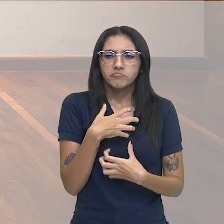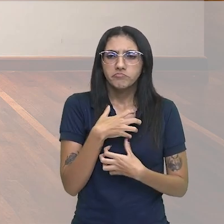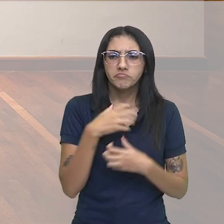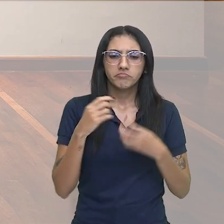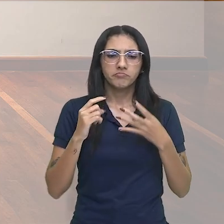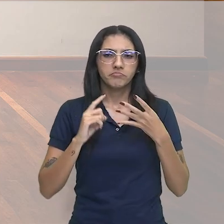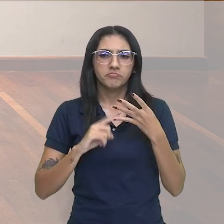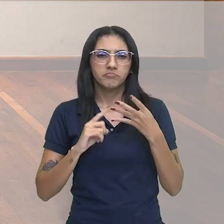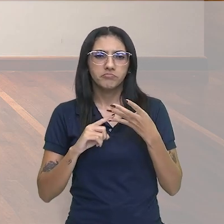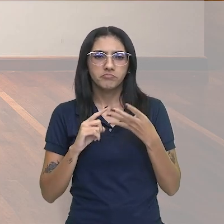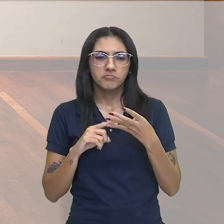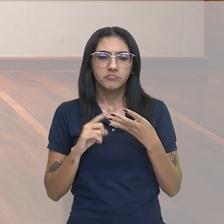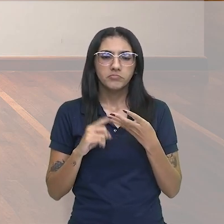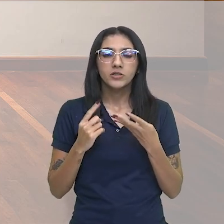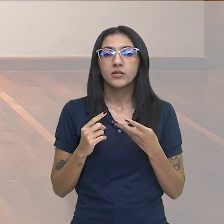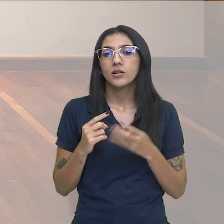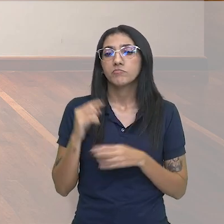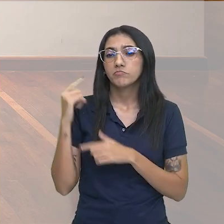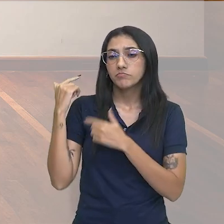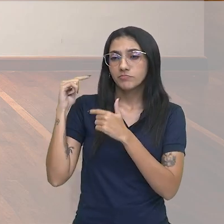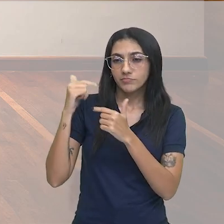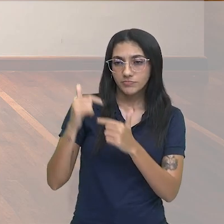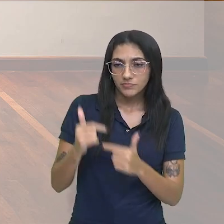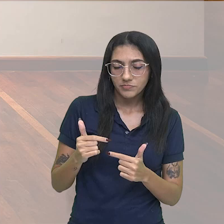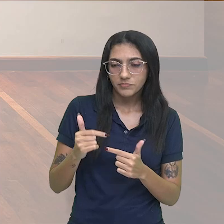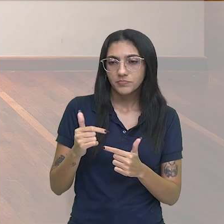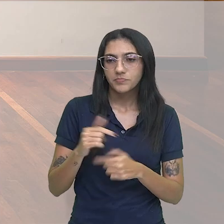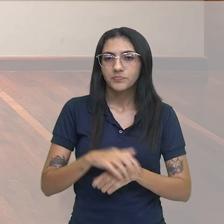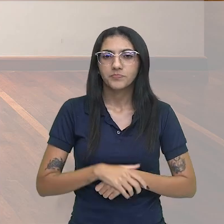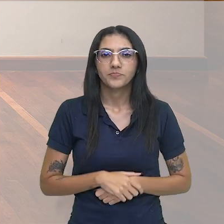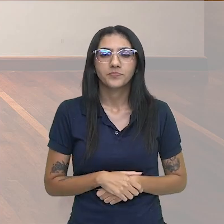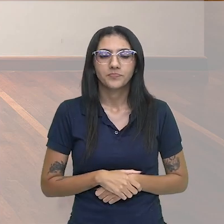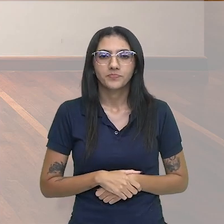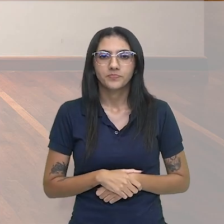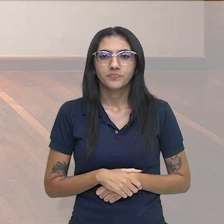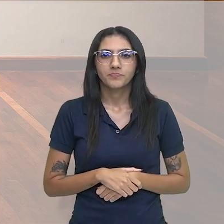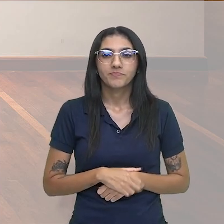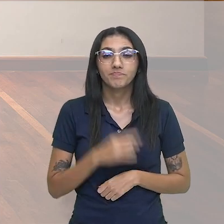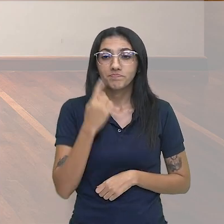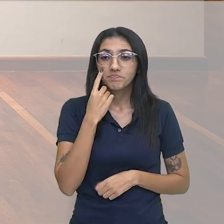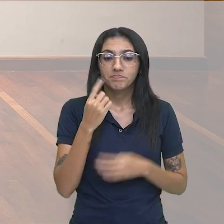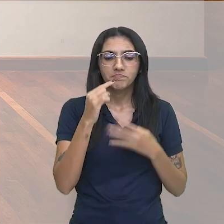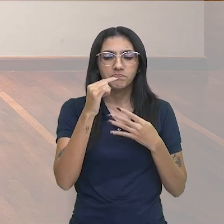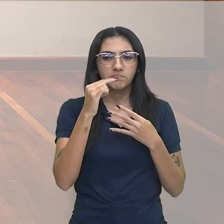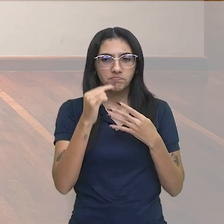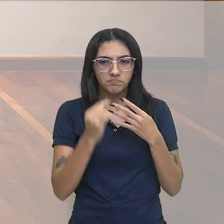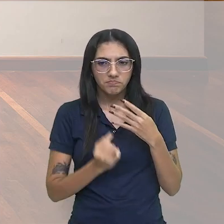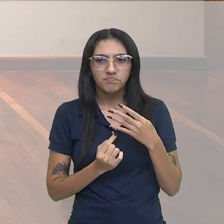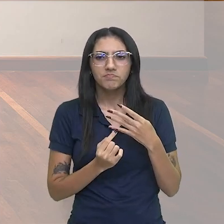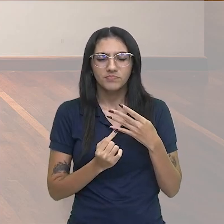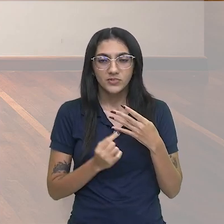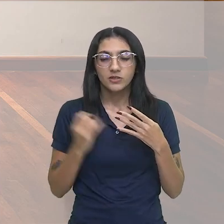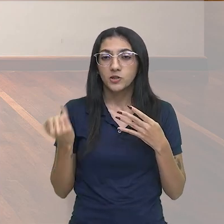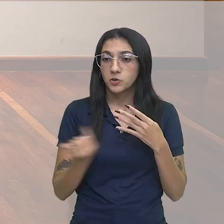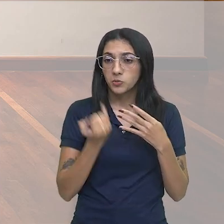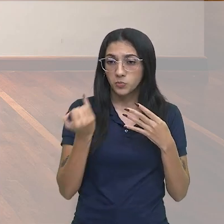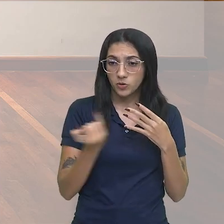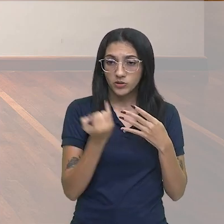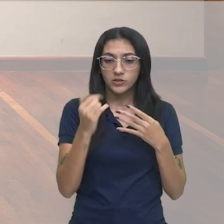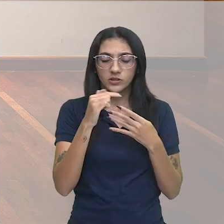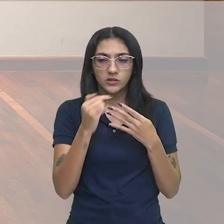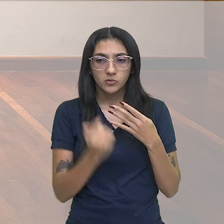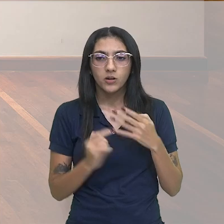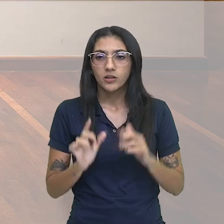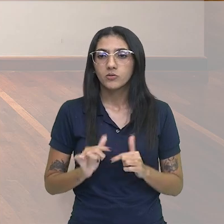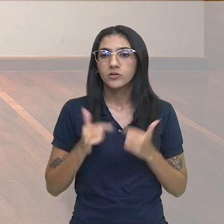e a ação social tradicional. É isso? Vejam lá. Essas ações são importantes dentro do estudo